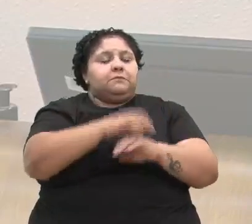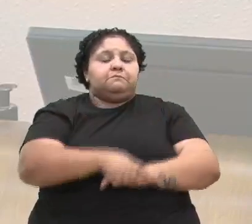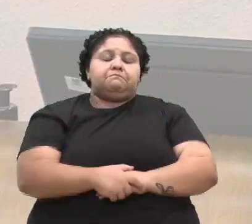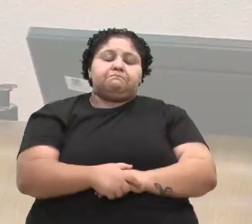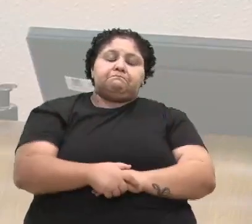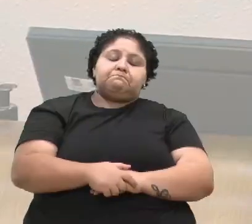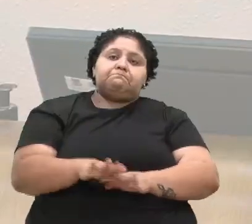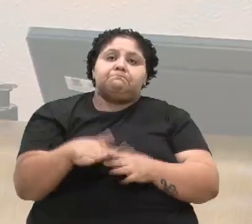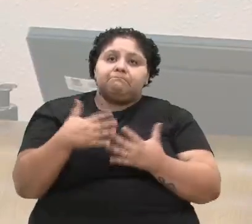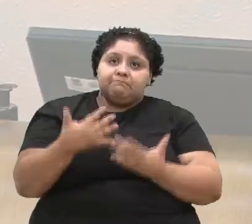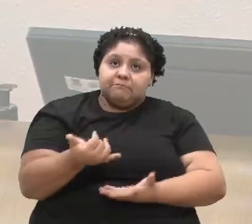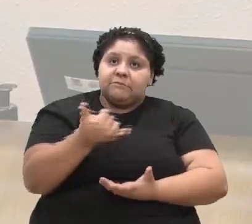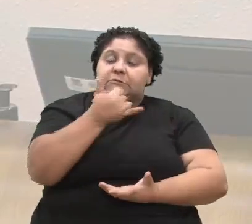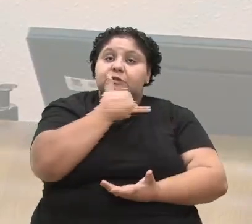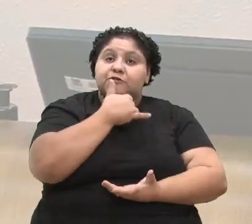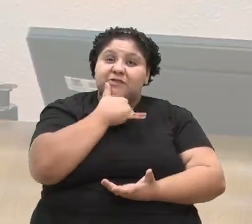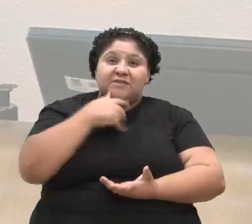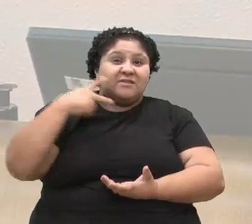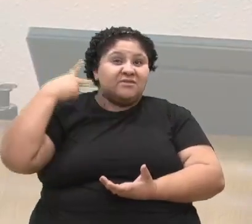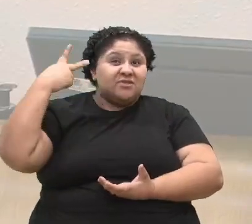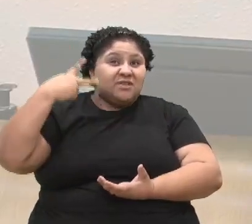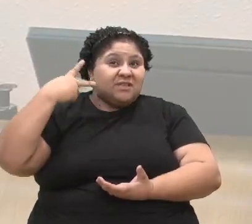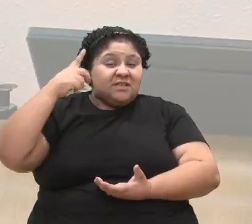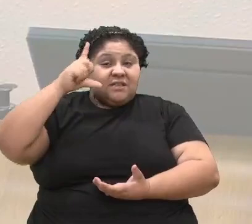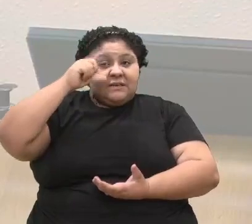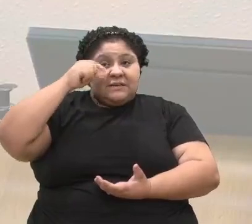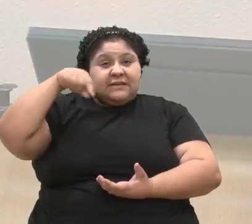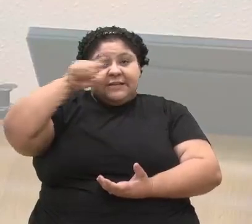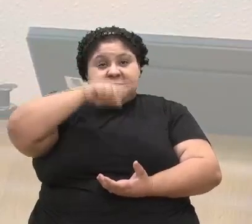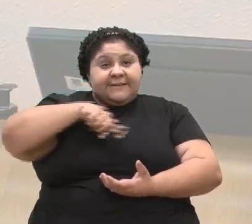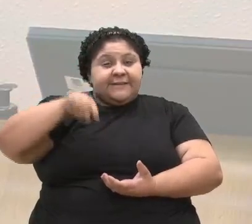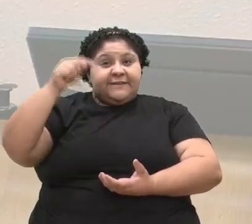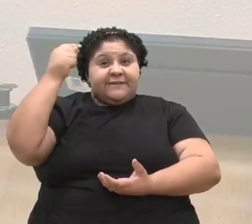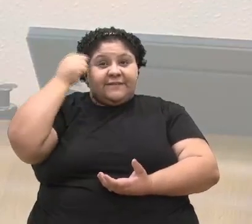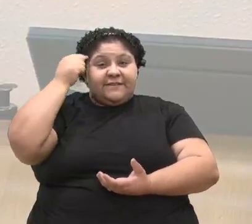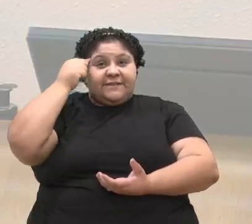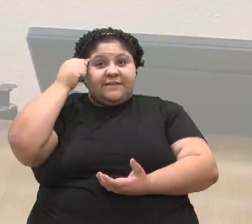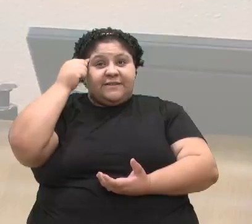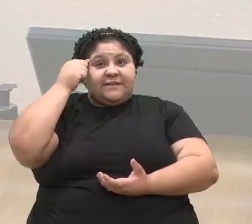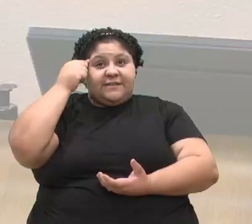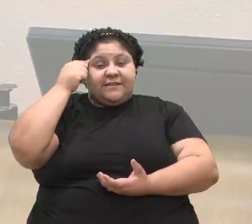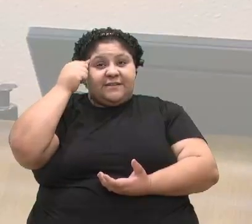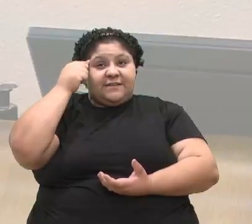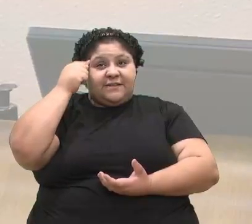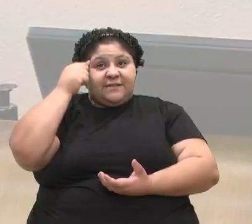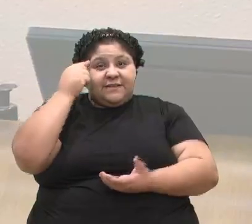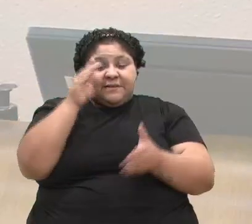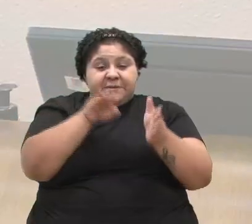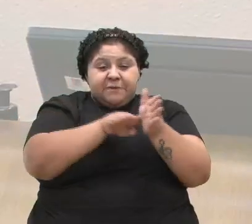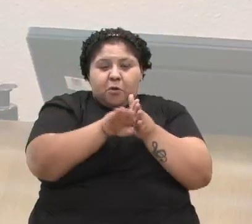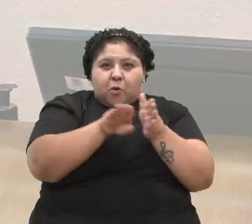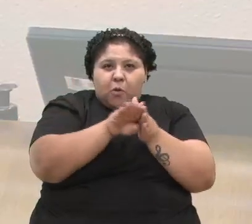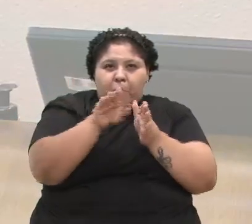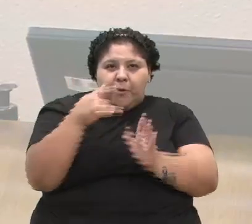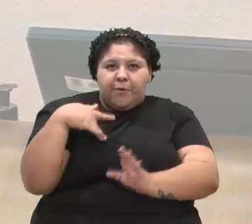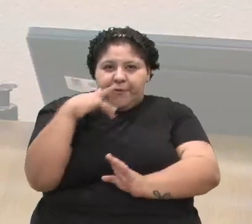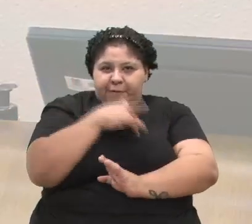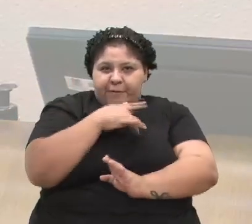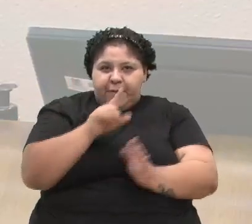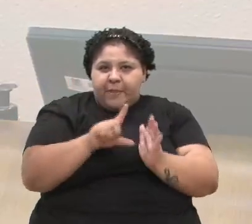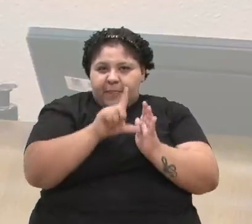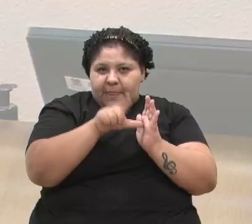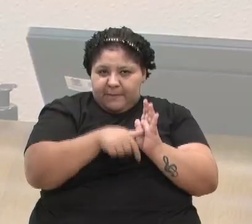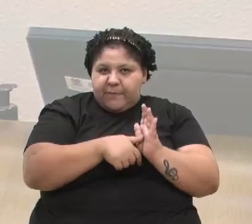Então, infelizmente, vereador Schalco, a gente vê que o Conselho da Saúde, né, depois, posterior às nossas visitas,